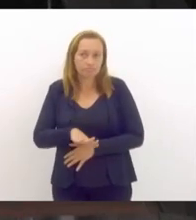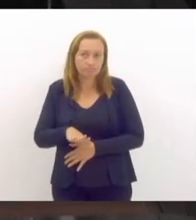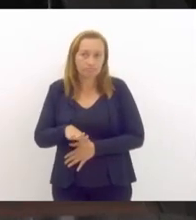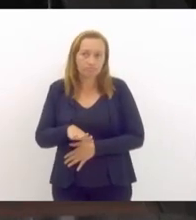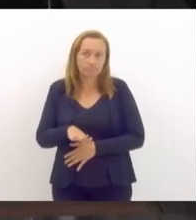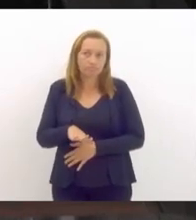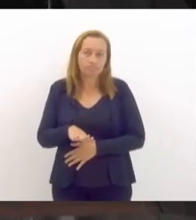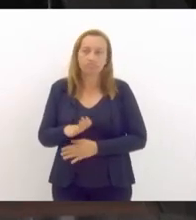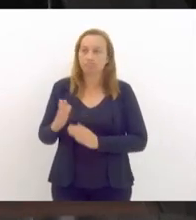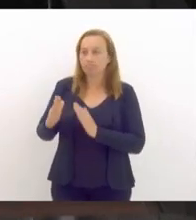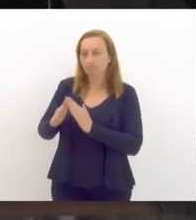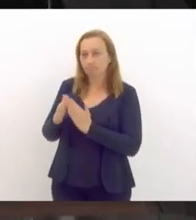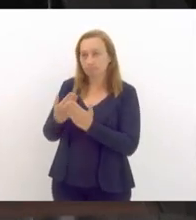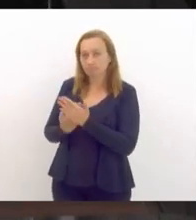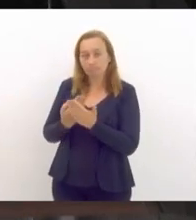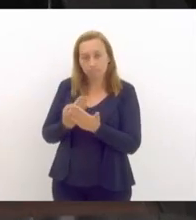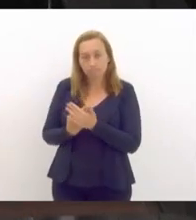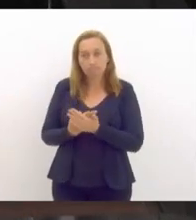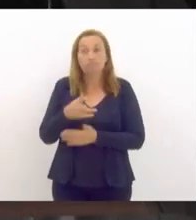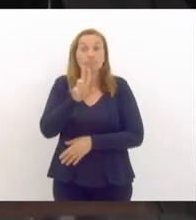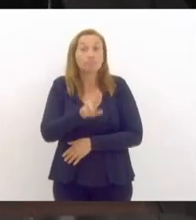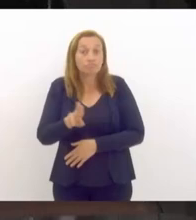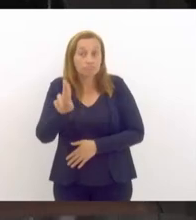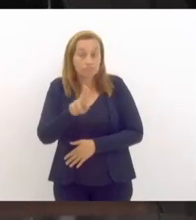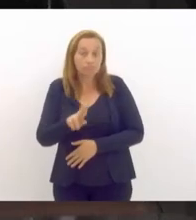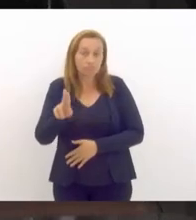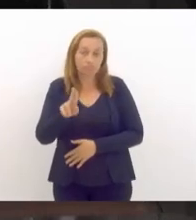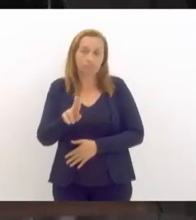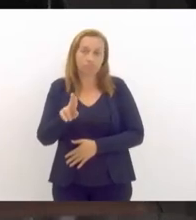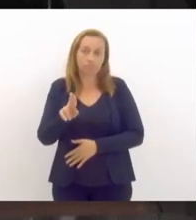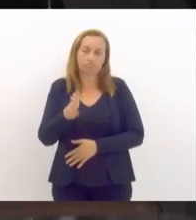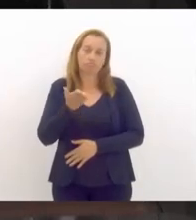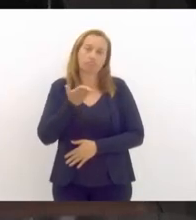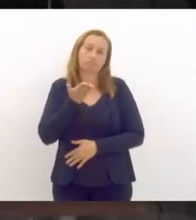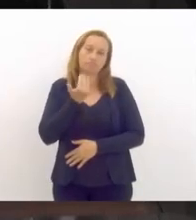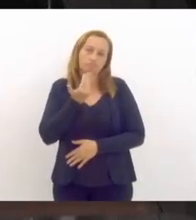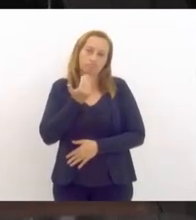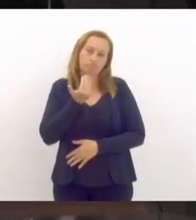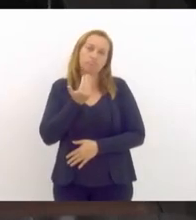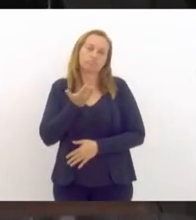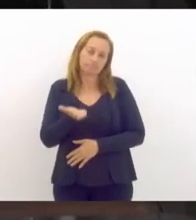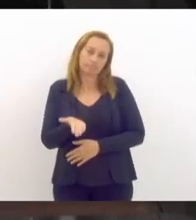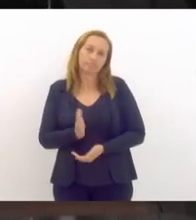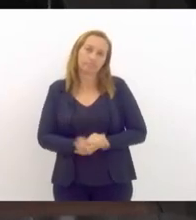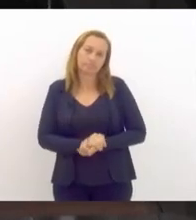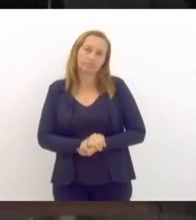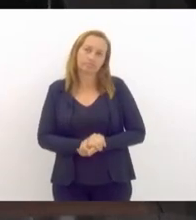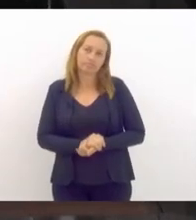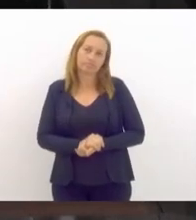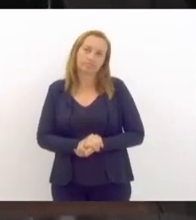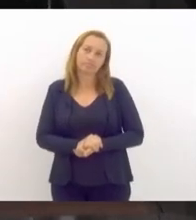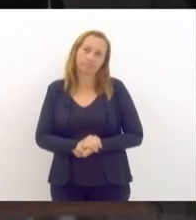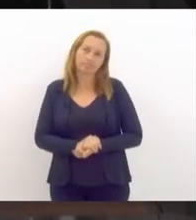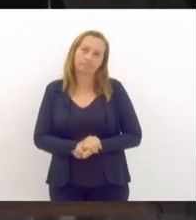na escola utilizam deste dessa política de assistência para